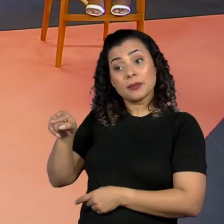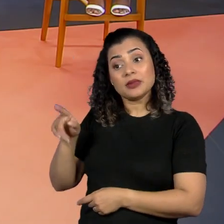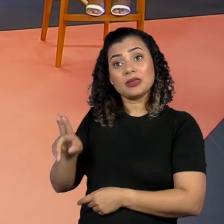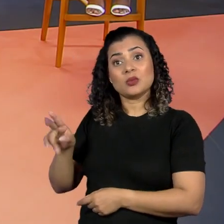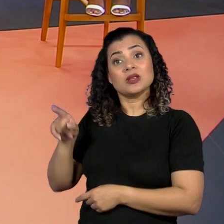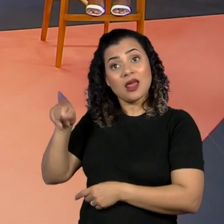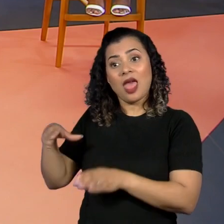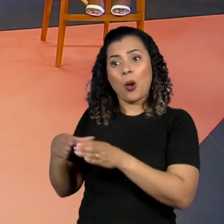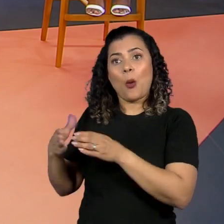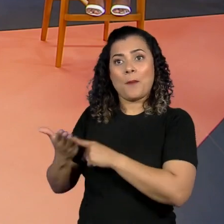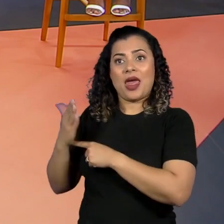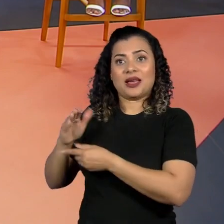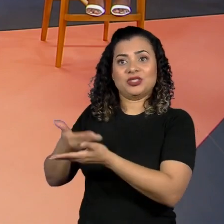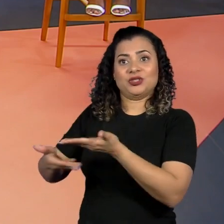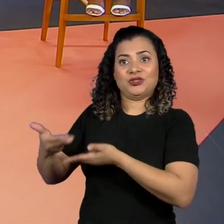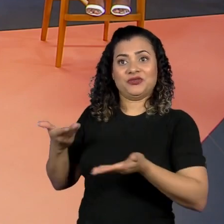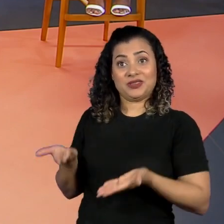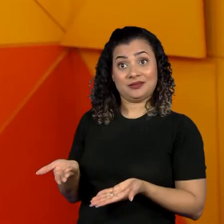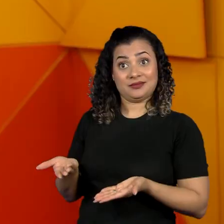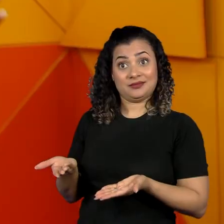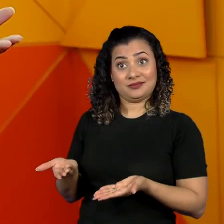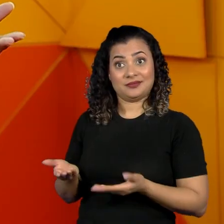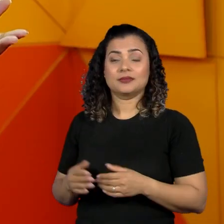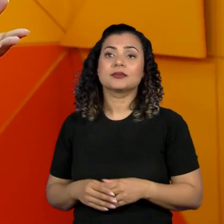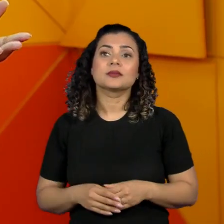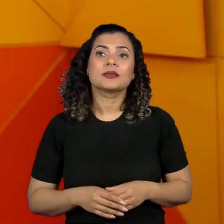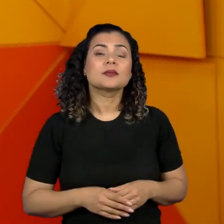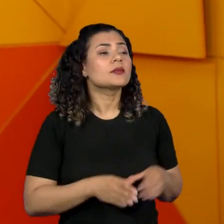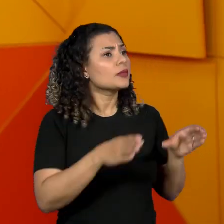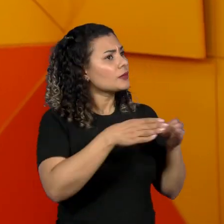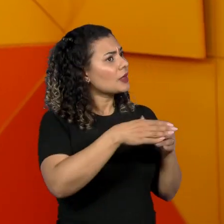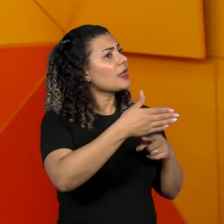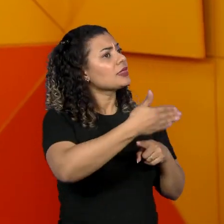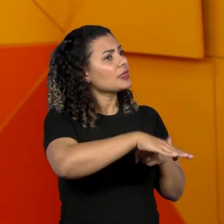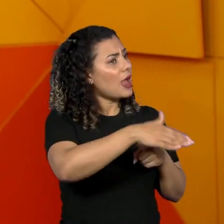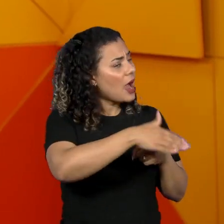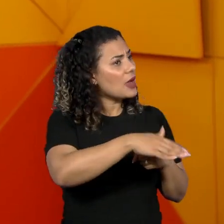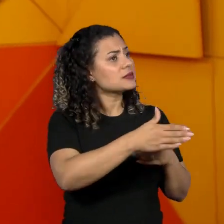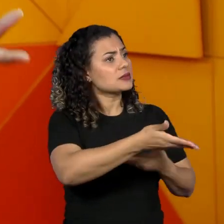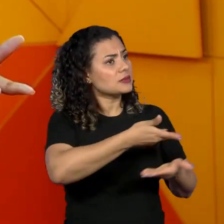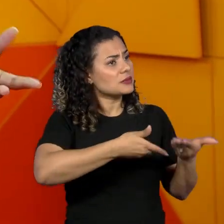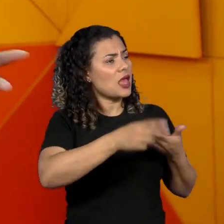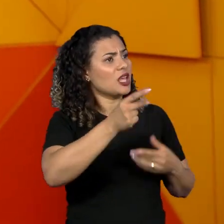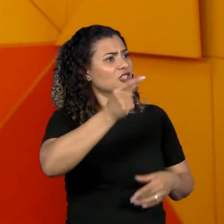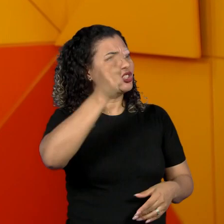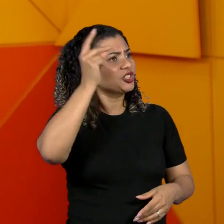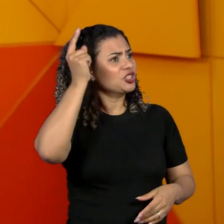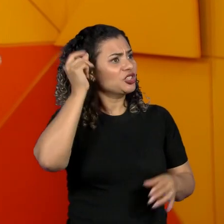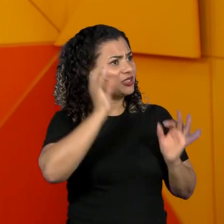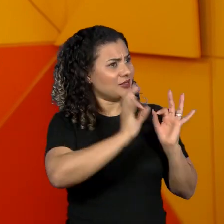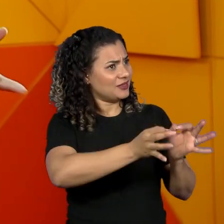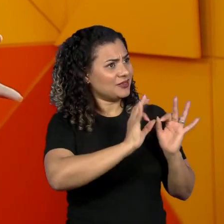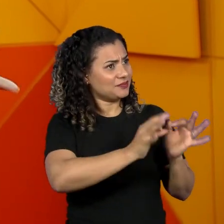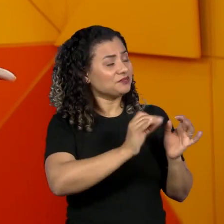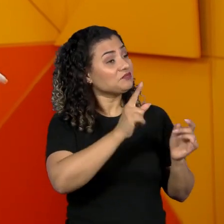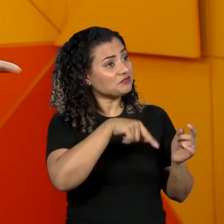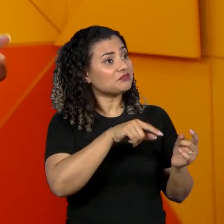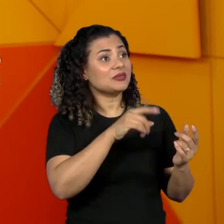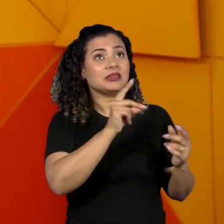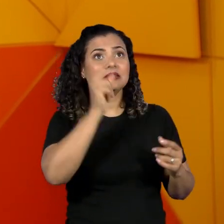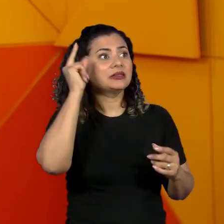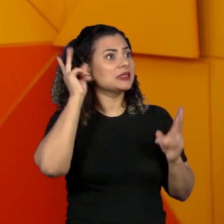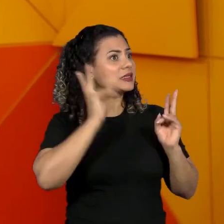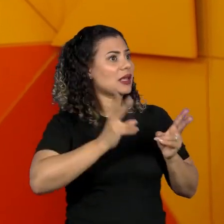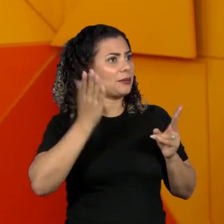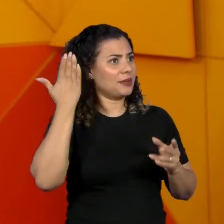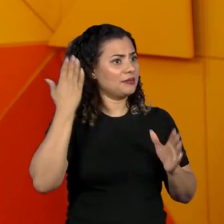serviço ou produto de cooperativas. E, aliás, essa de taxista são cooperativas antigas, serviços que sempre foram